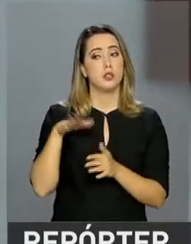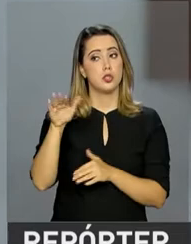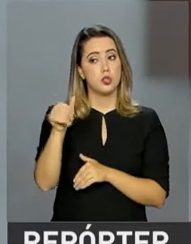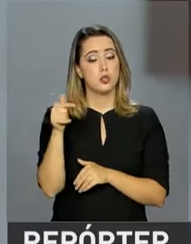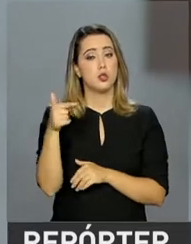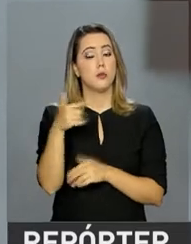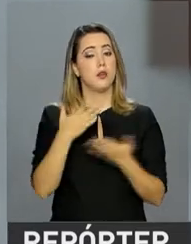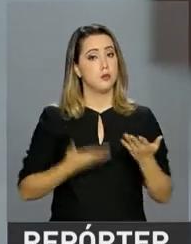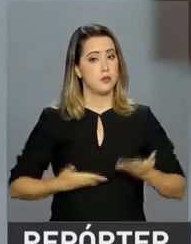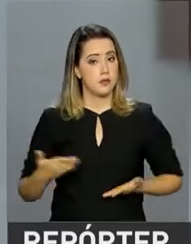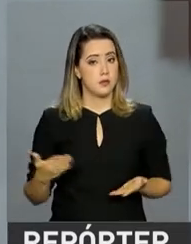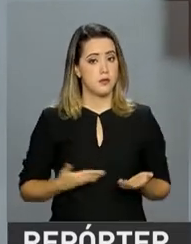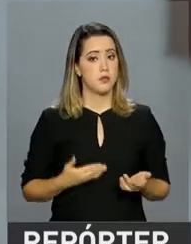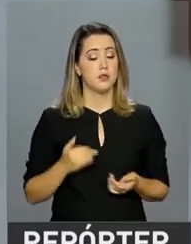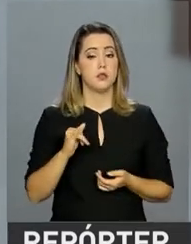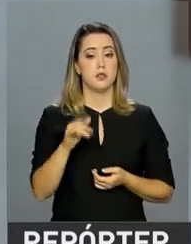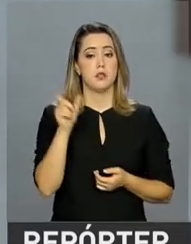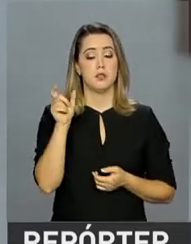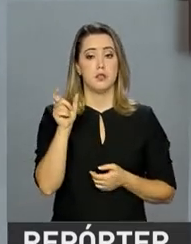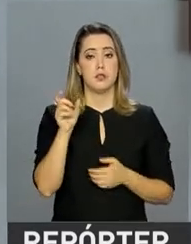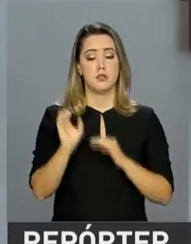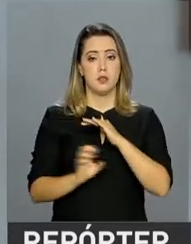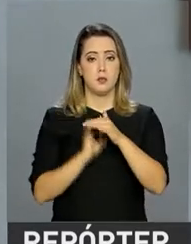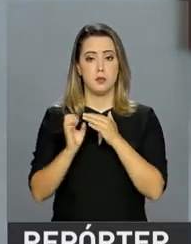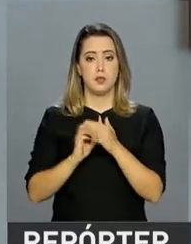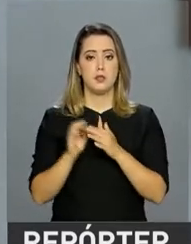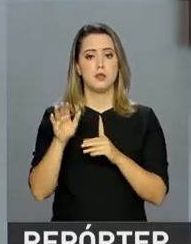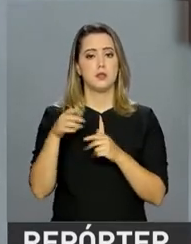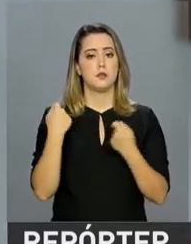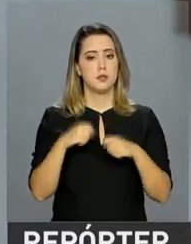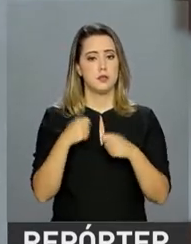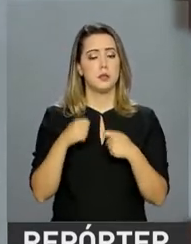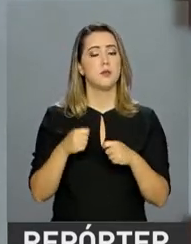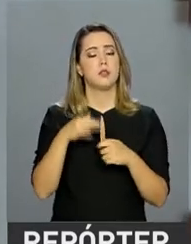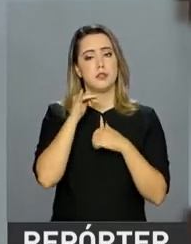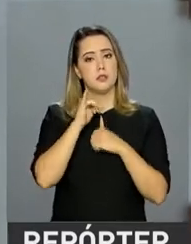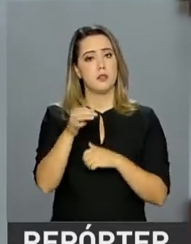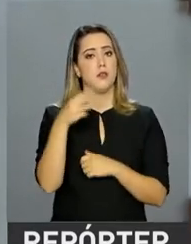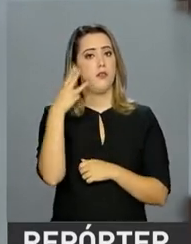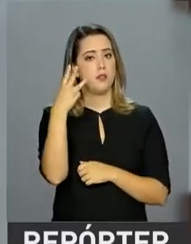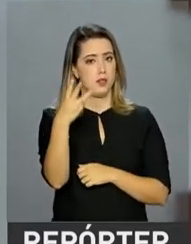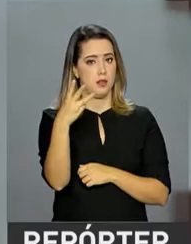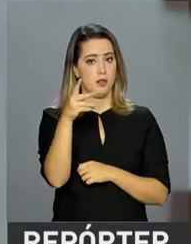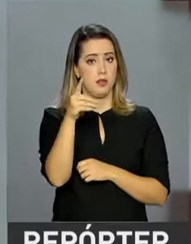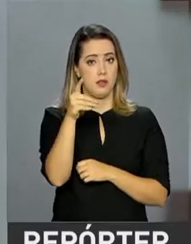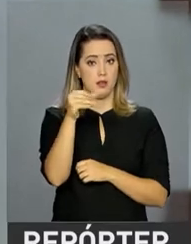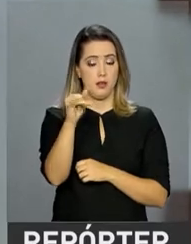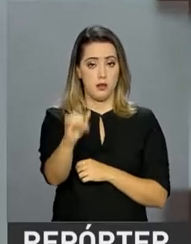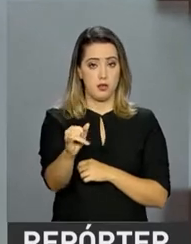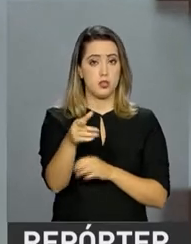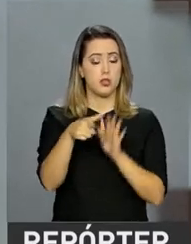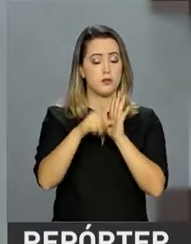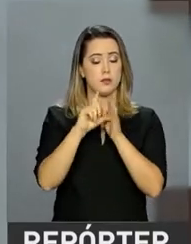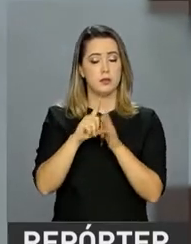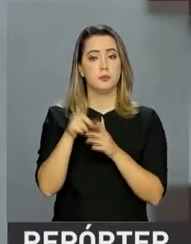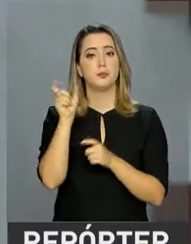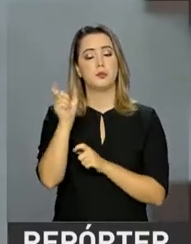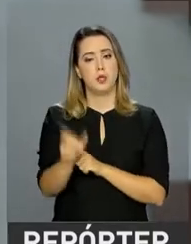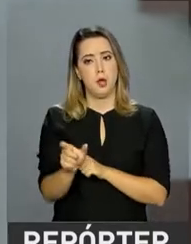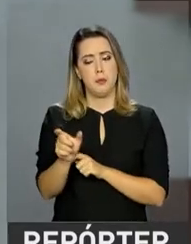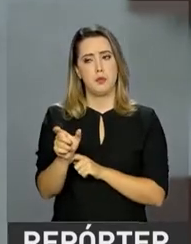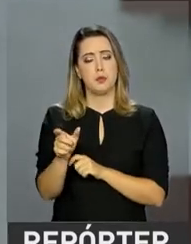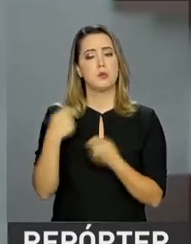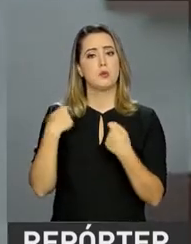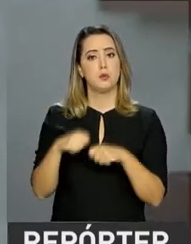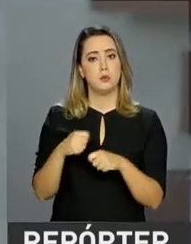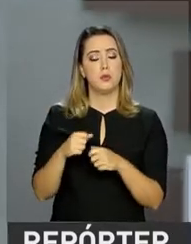o serviço. Quando a empresa precisar do trabalhador, deverá avisá-lo com pelo menos 3 dias de antecedência. O empregado